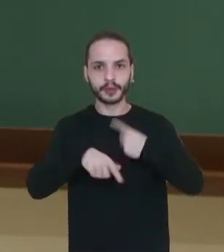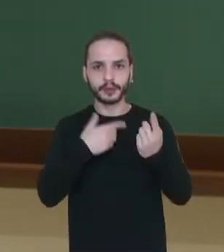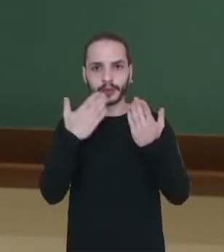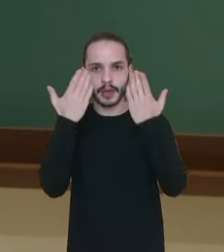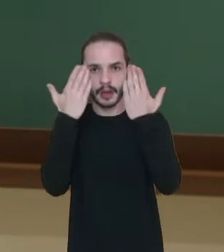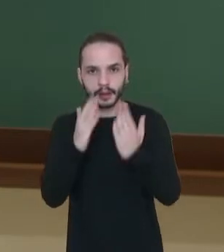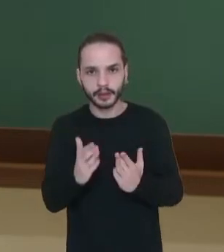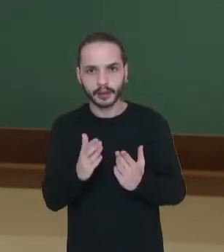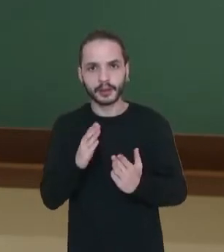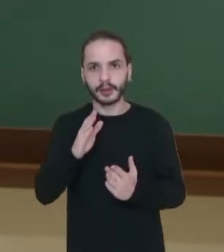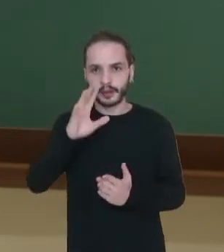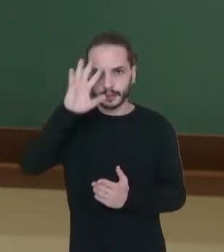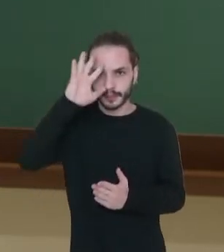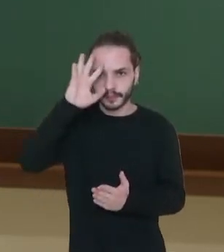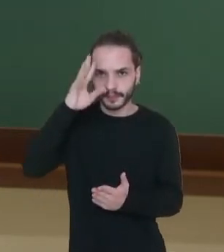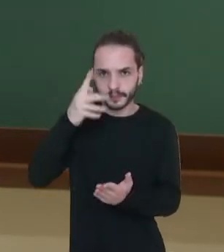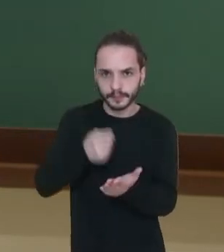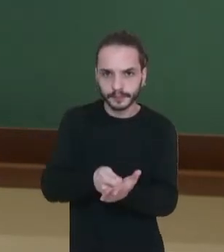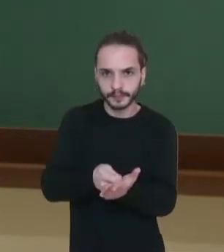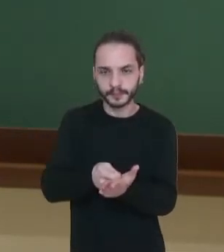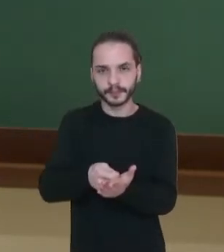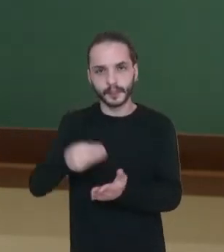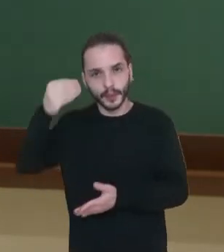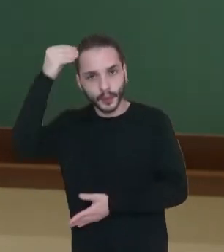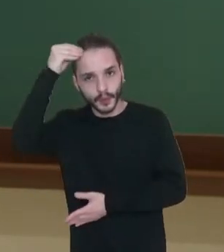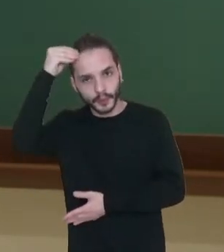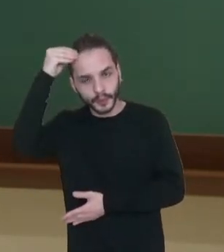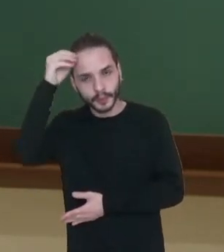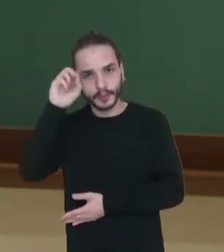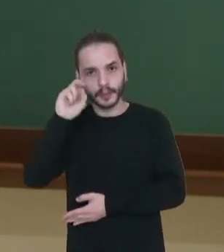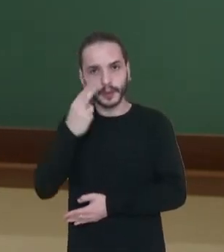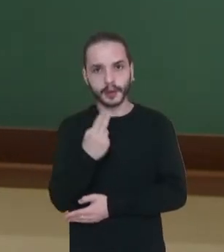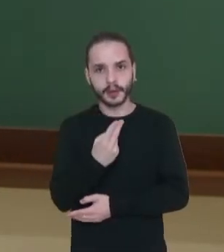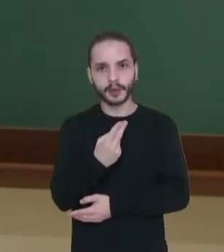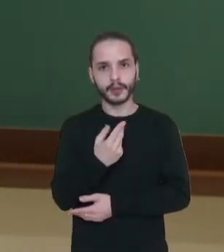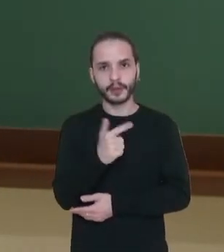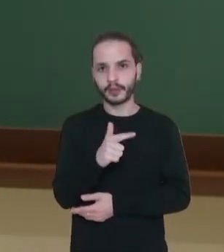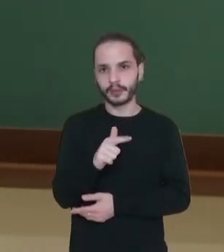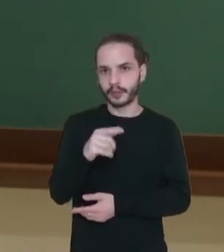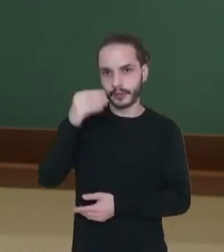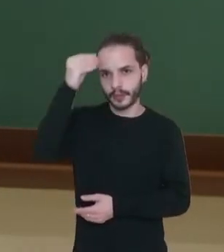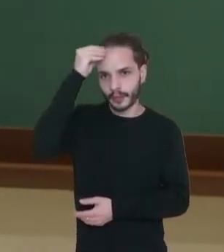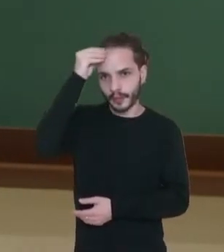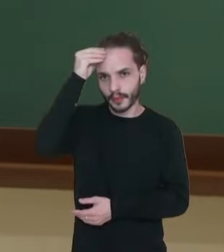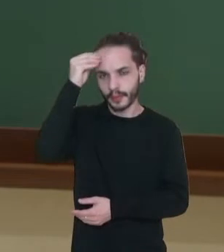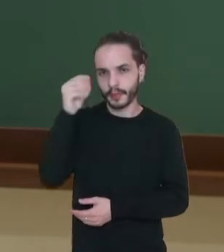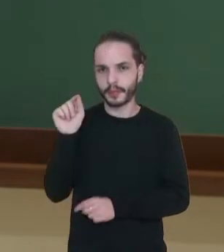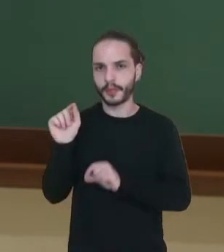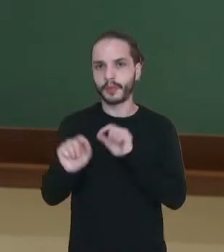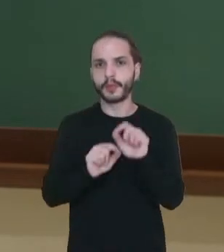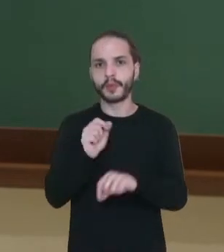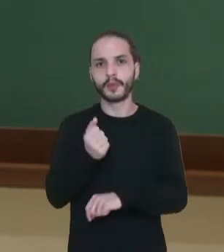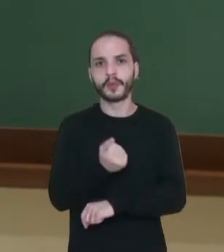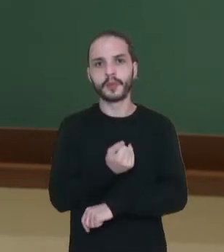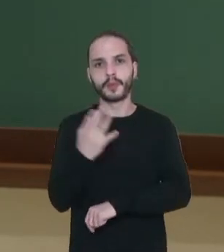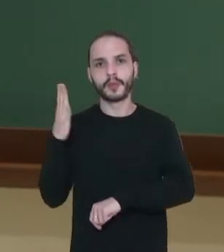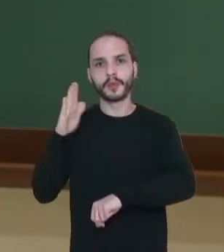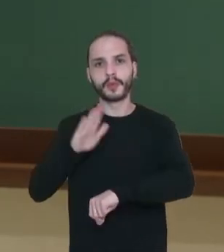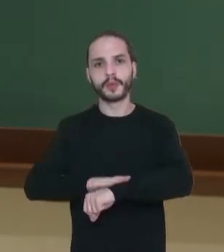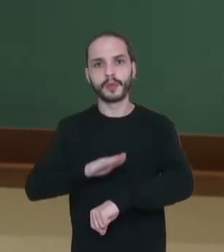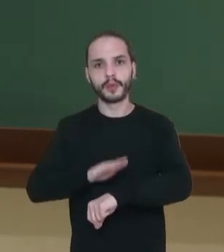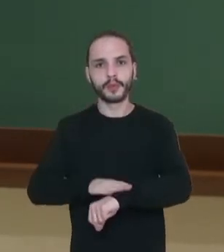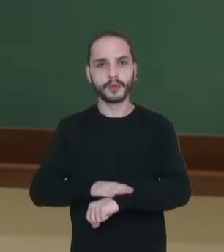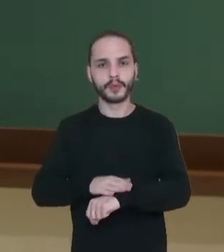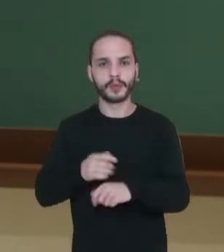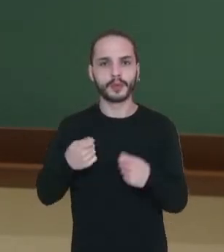veredito final, ou seja, é culpado ou é inocente o réu, né? Quanto tempo será que ele precisa pegar aí